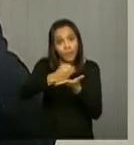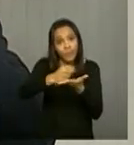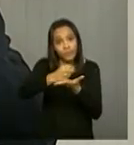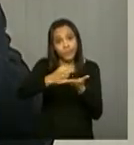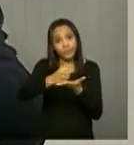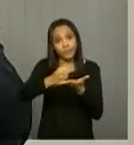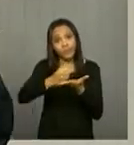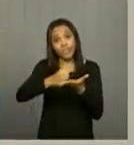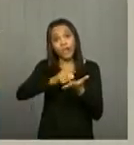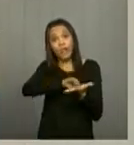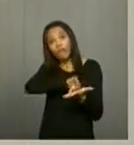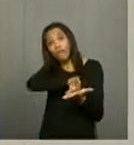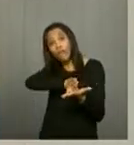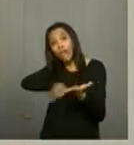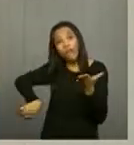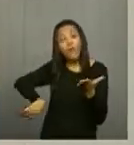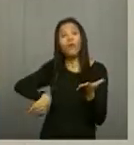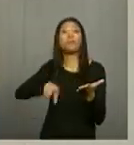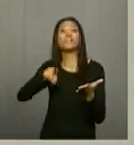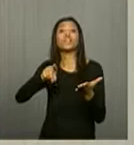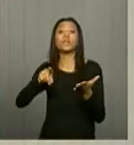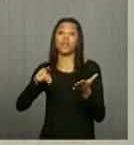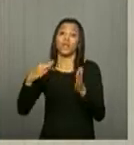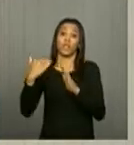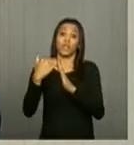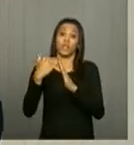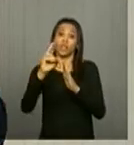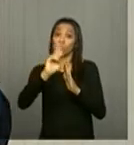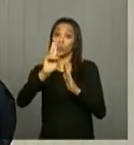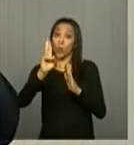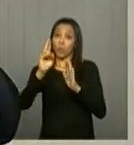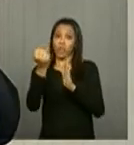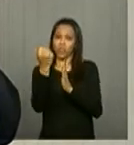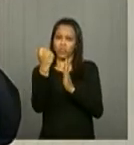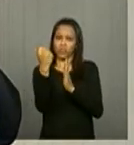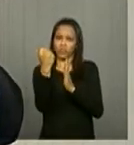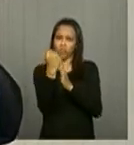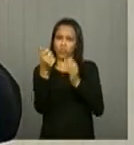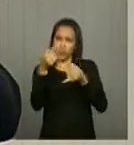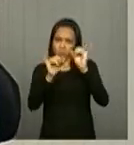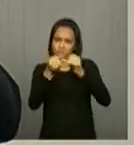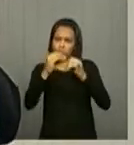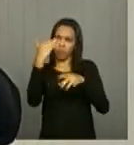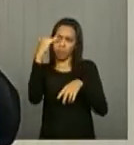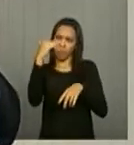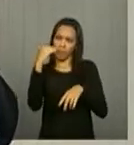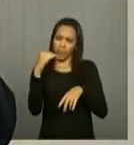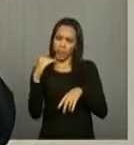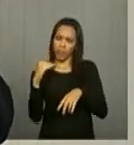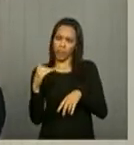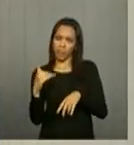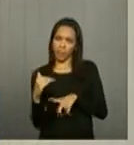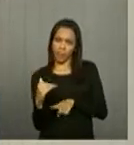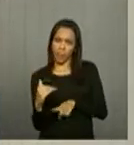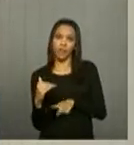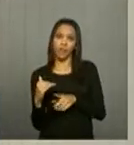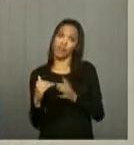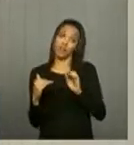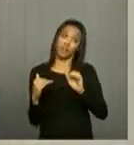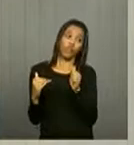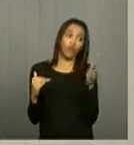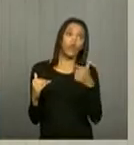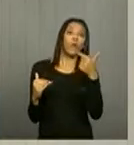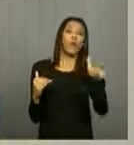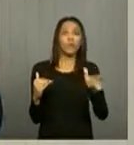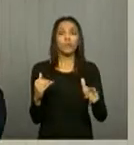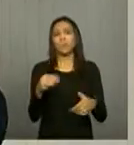examinado ou mesmo dentro espectro examinado mas que tenho por motivos de 37 anos e as considerações que